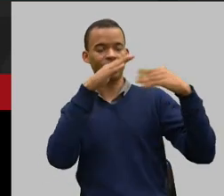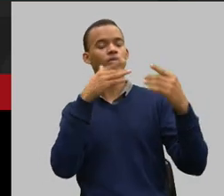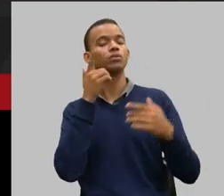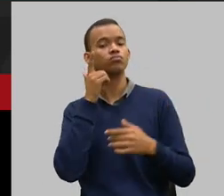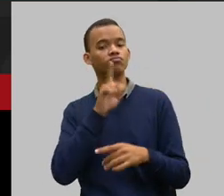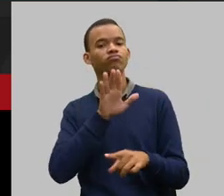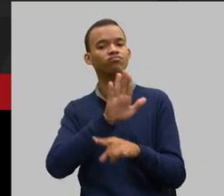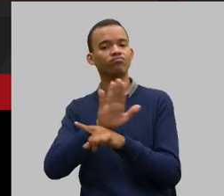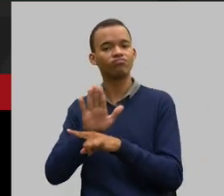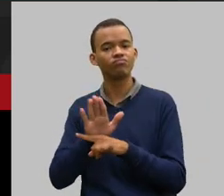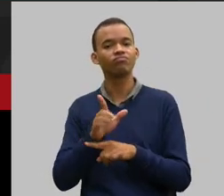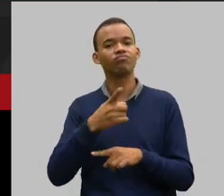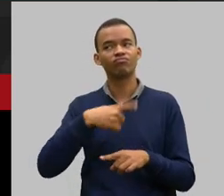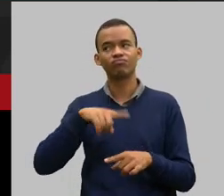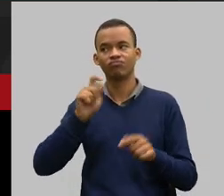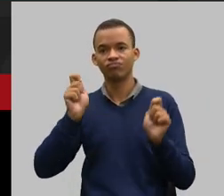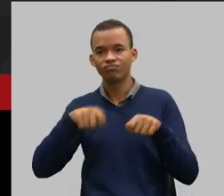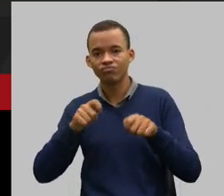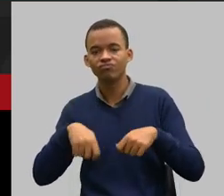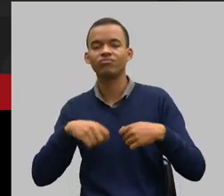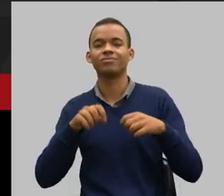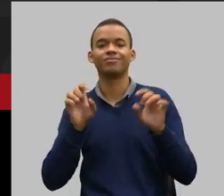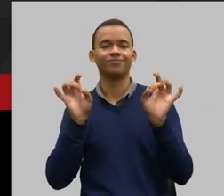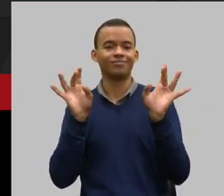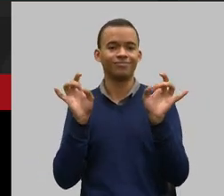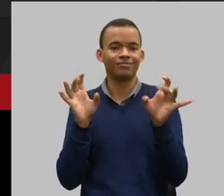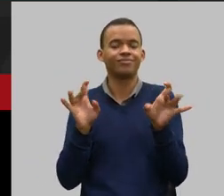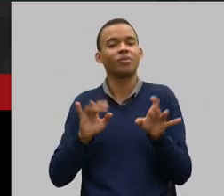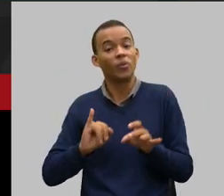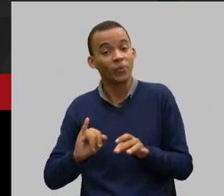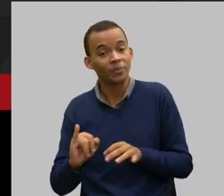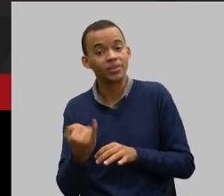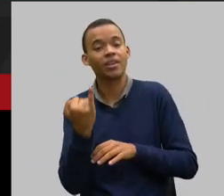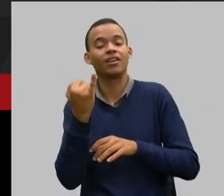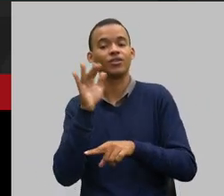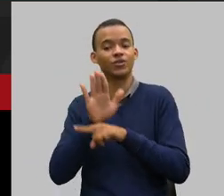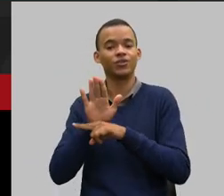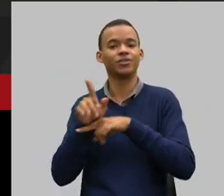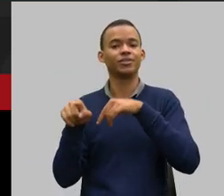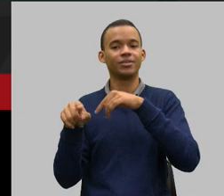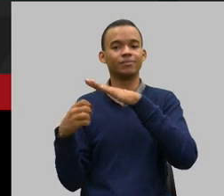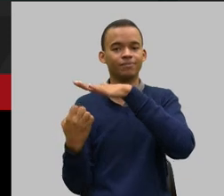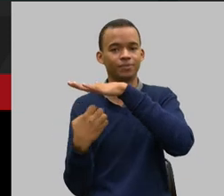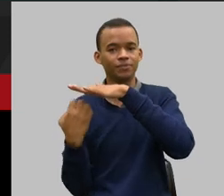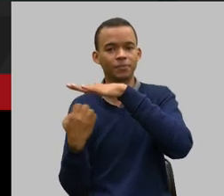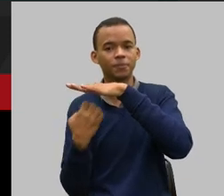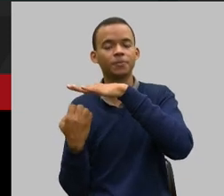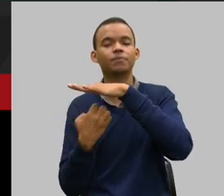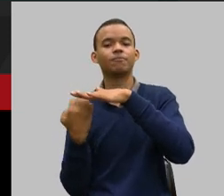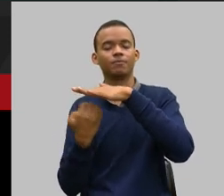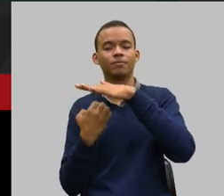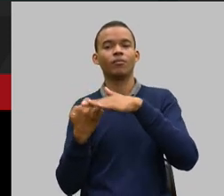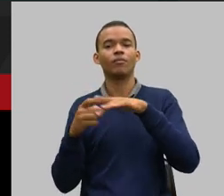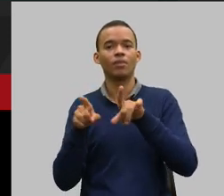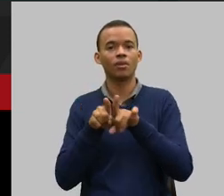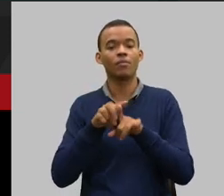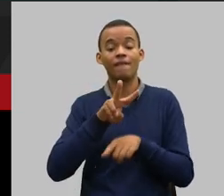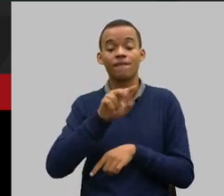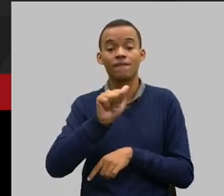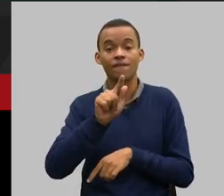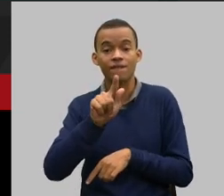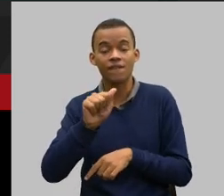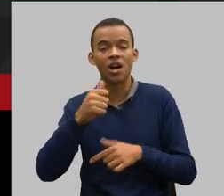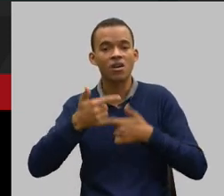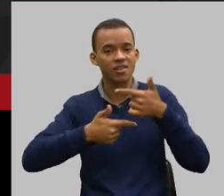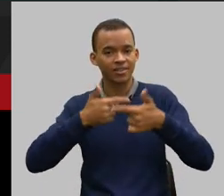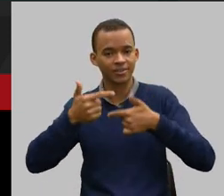oportunidades condições especiais para as empresas e aação de empregos em municípios que aderem ao